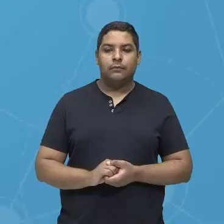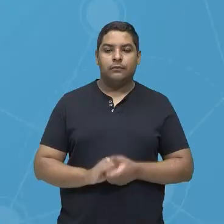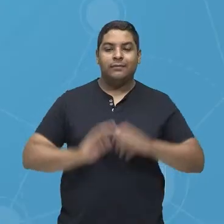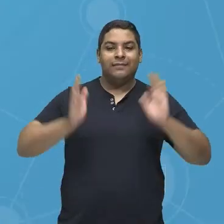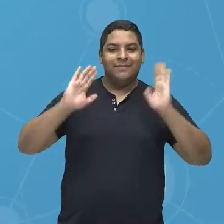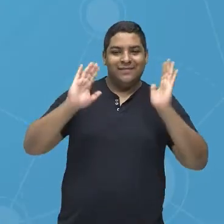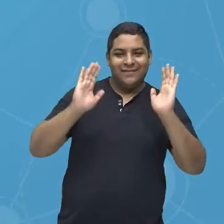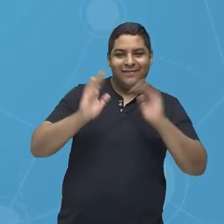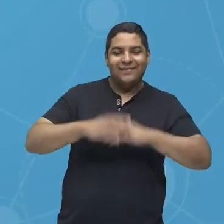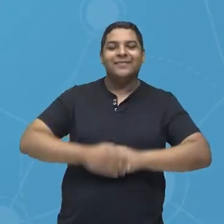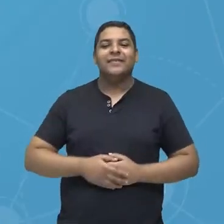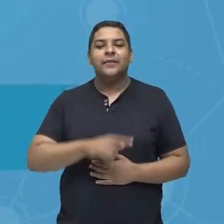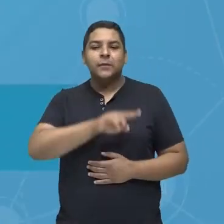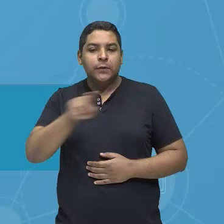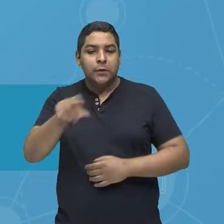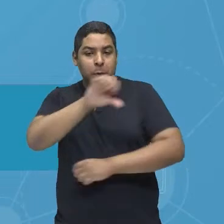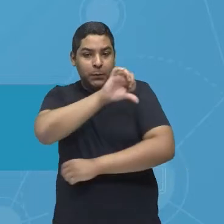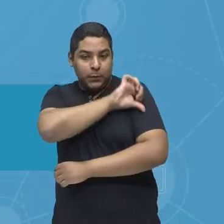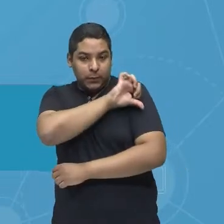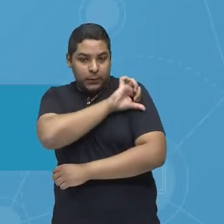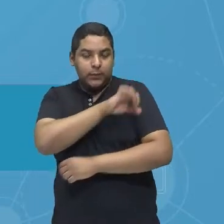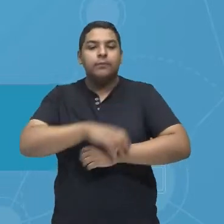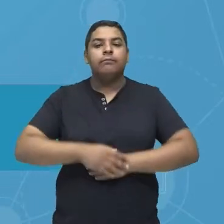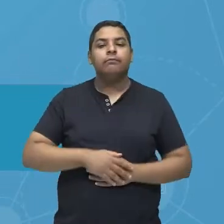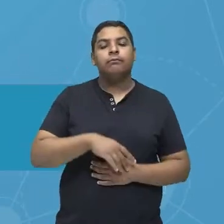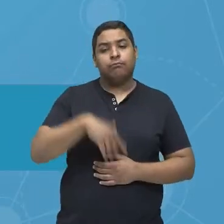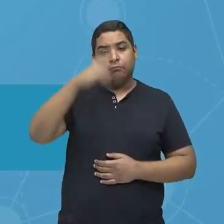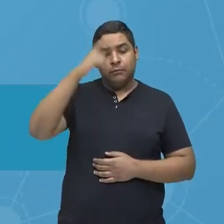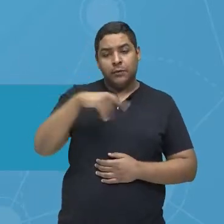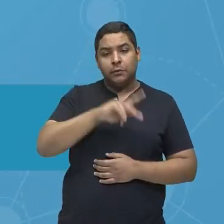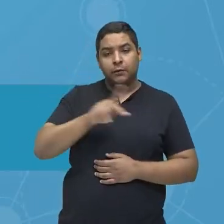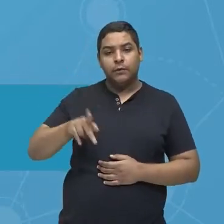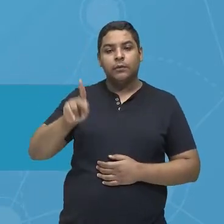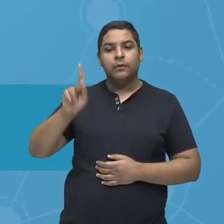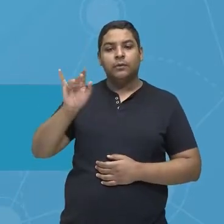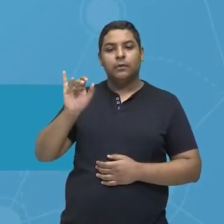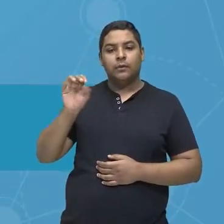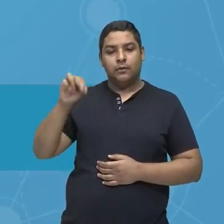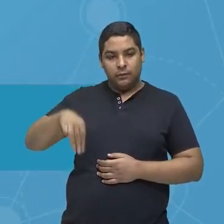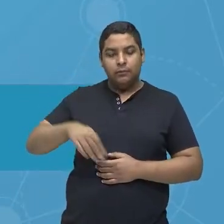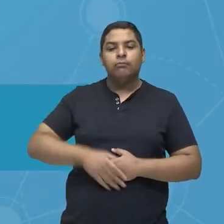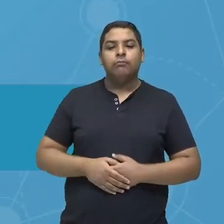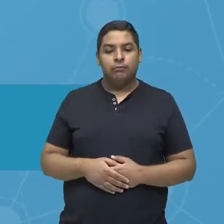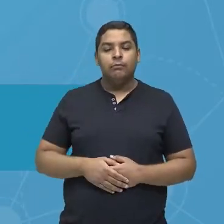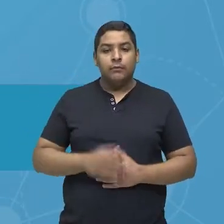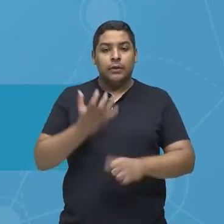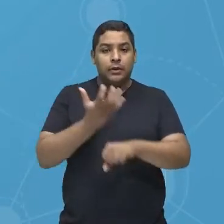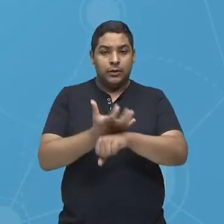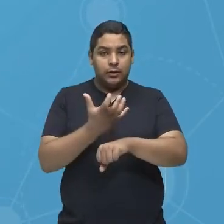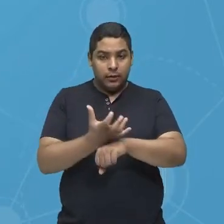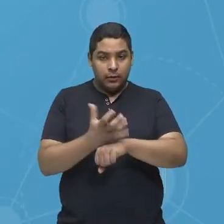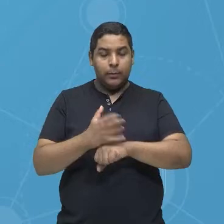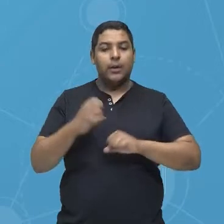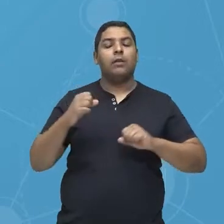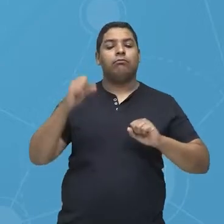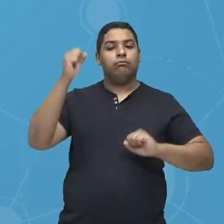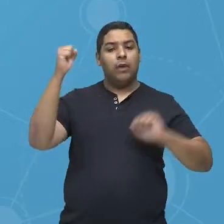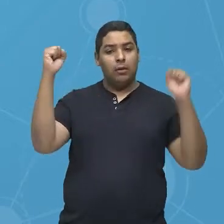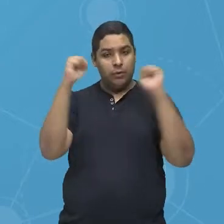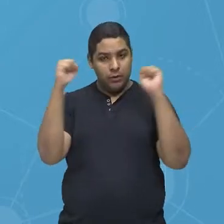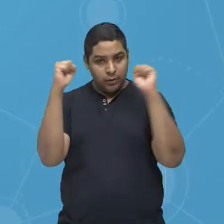Olá a todos vocês do nono ano, eu sou o professor Kim Raoni de Educação Física e agora vamos para a